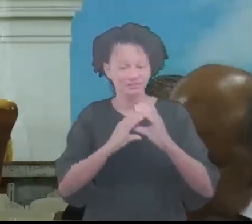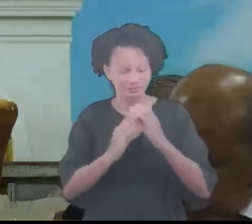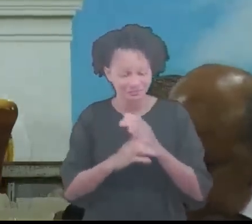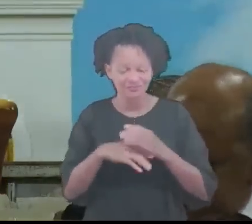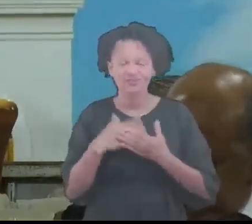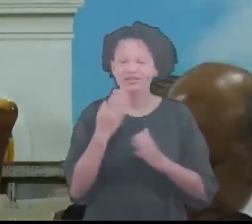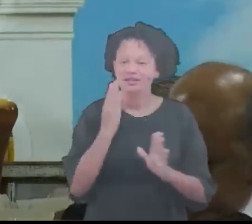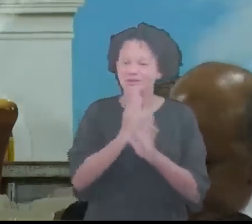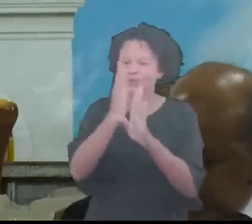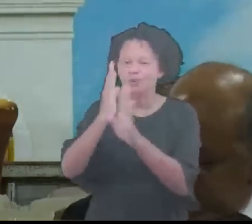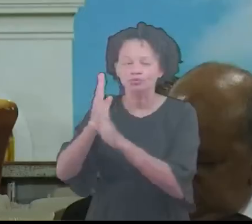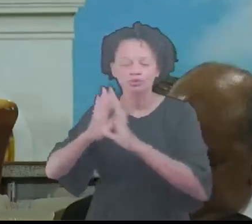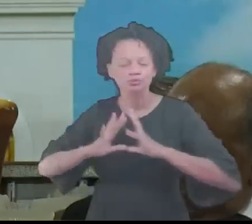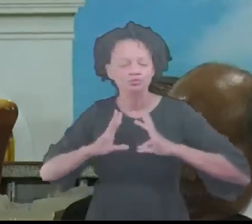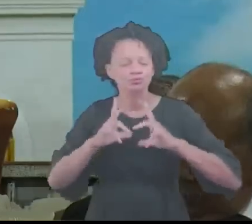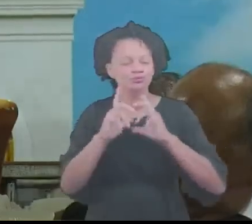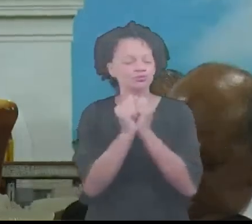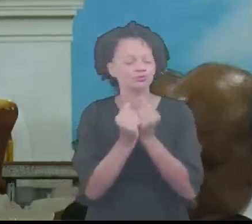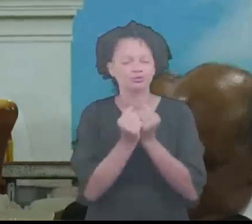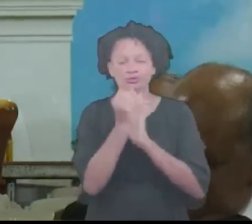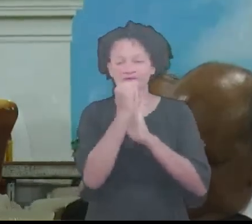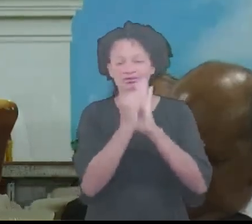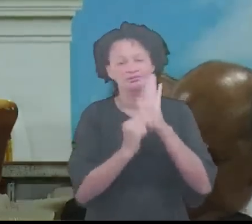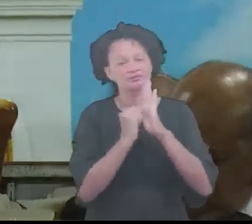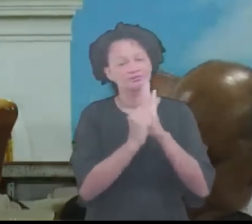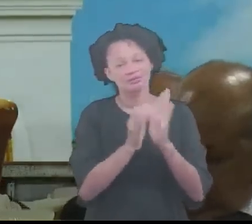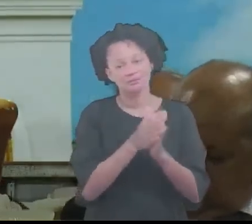em toda a Sagrada Escritura.